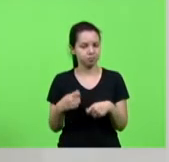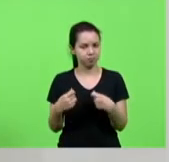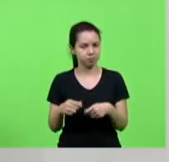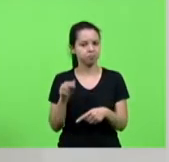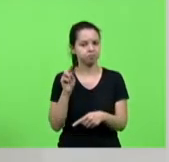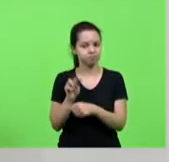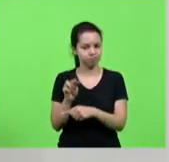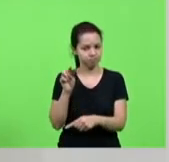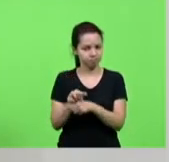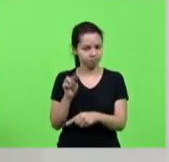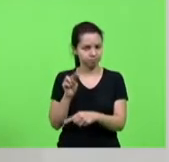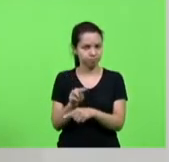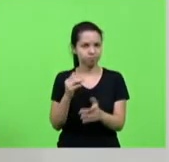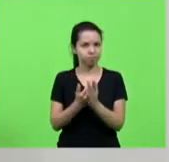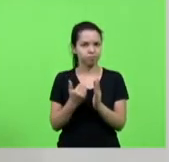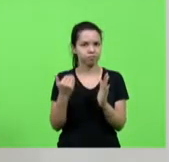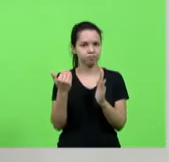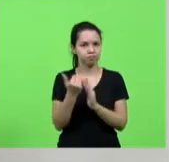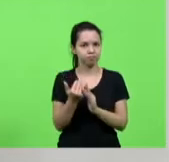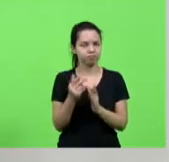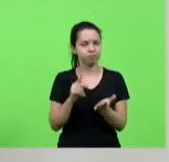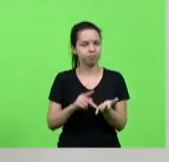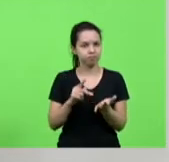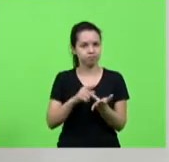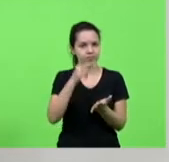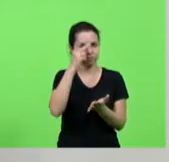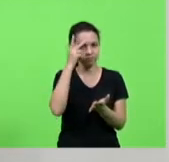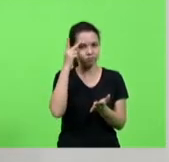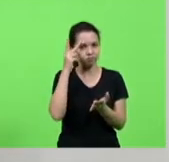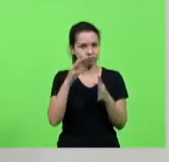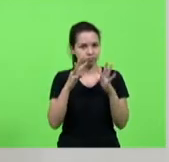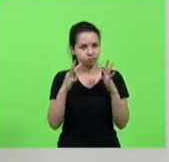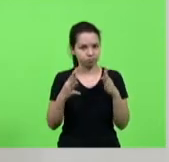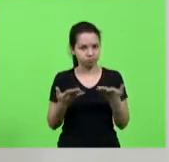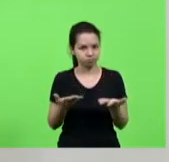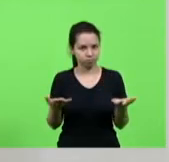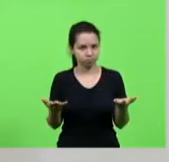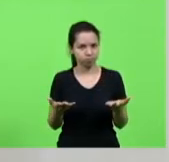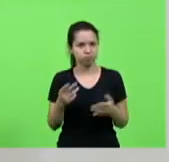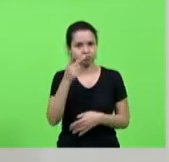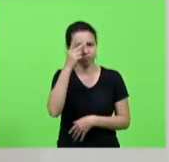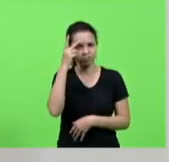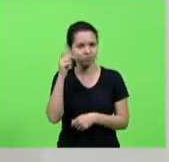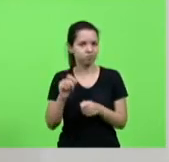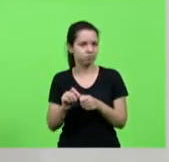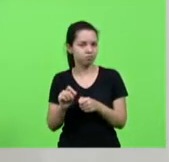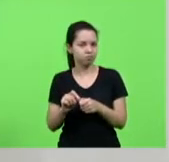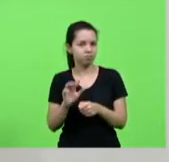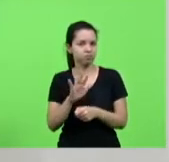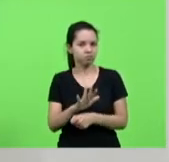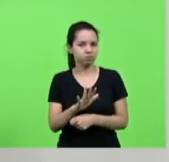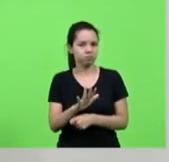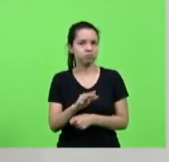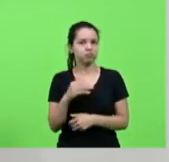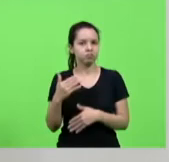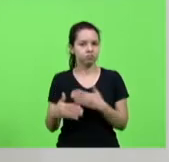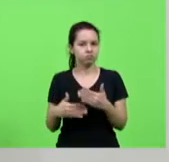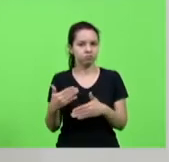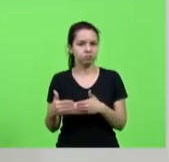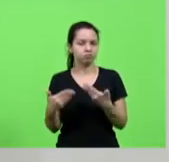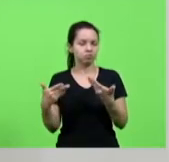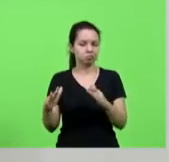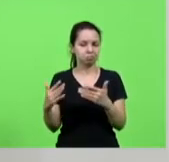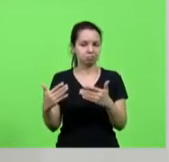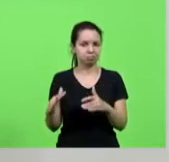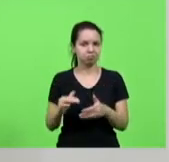senhores parlamentares, as pessoas que me ouvem, o pessoal faz, mas o pessoal fica cada vez mais complacente.